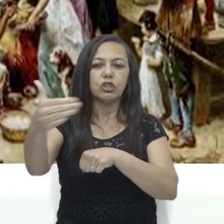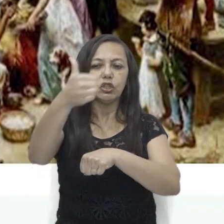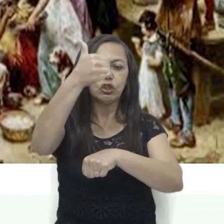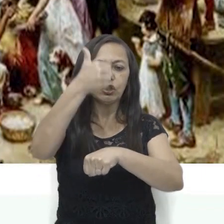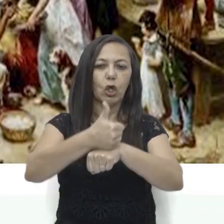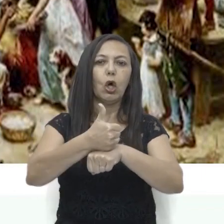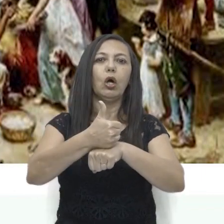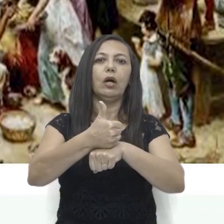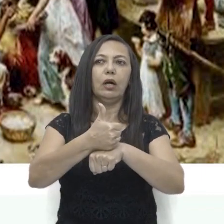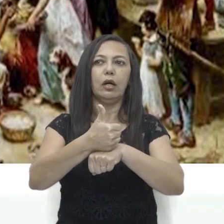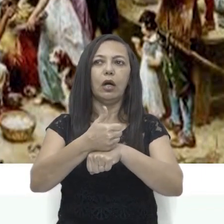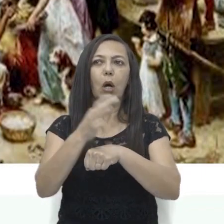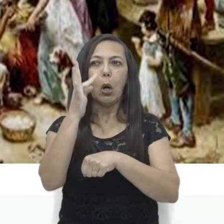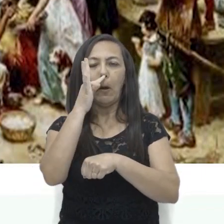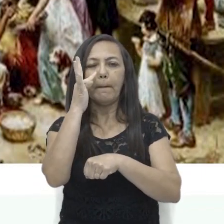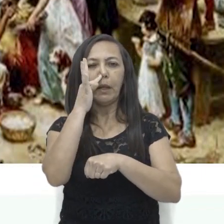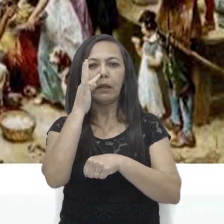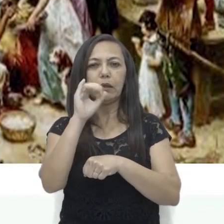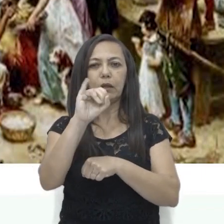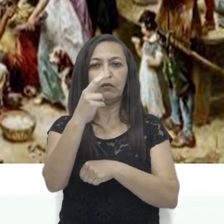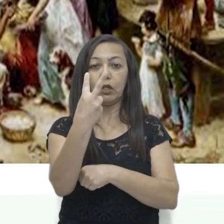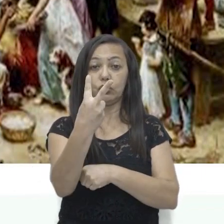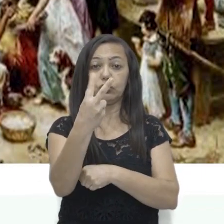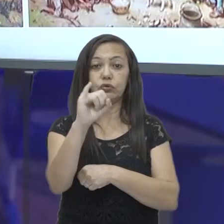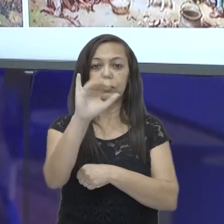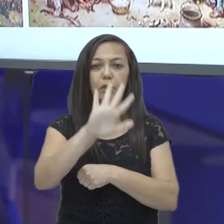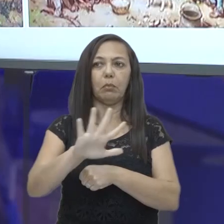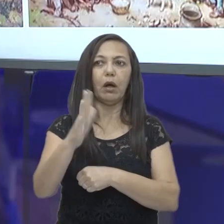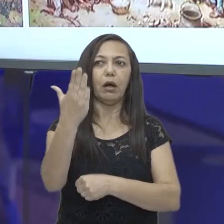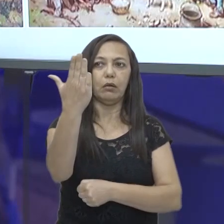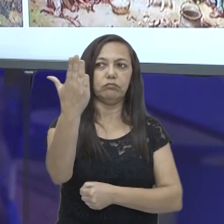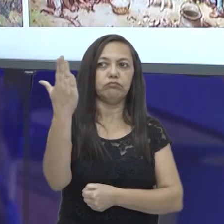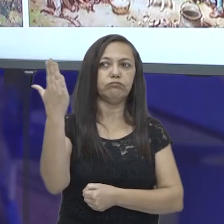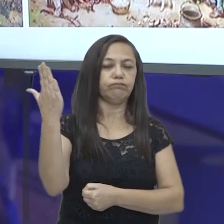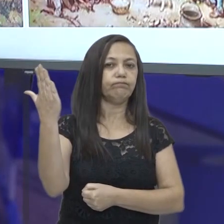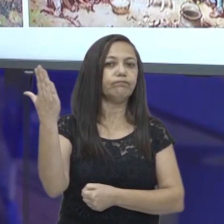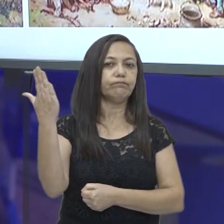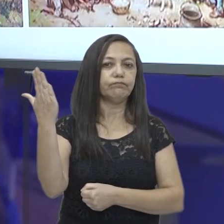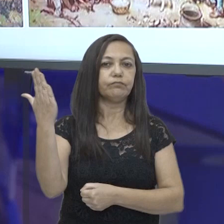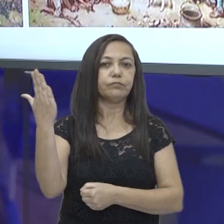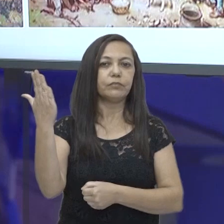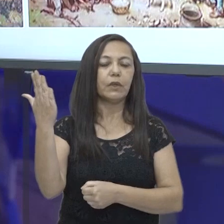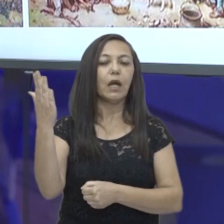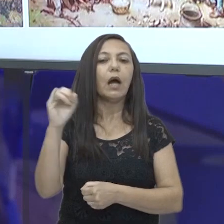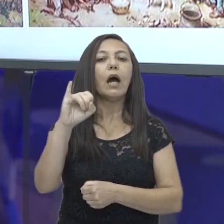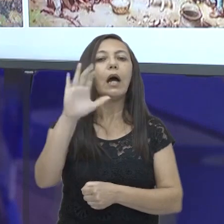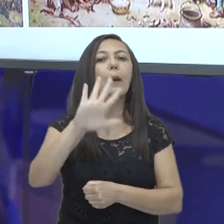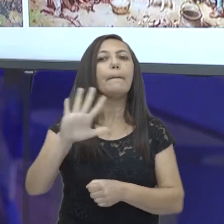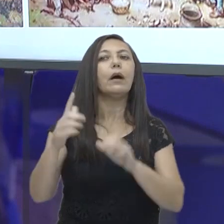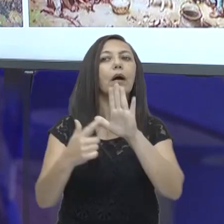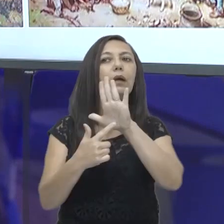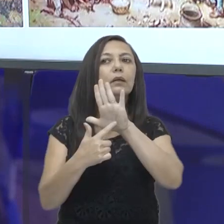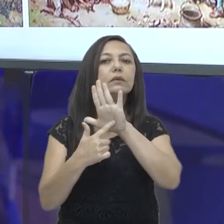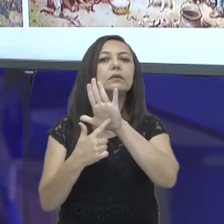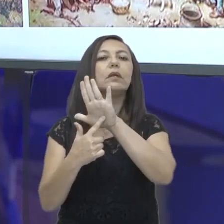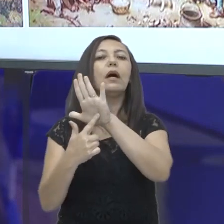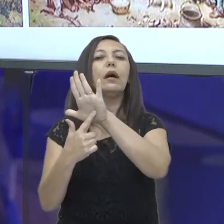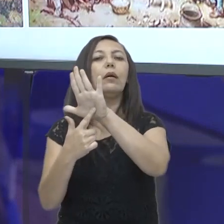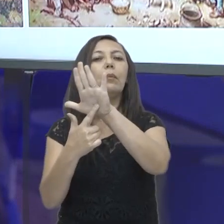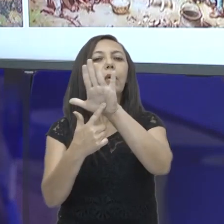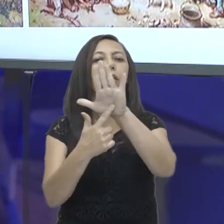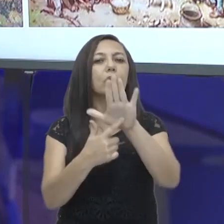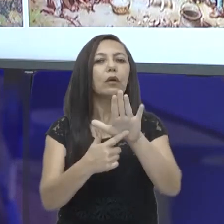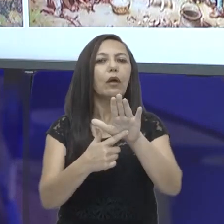bem essas duas imagens aqui, o que ela nos retrata. Toda imagem, ela recorta